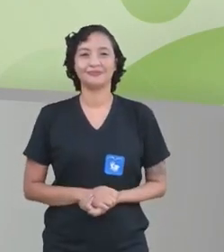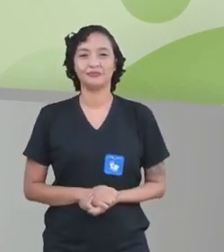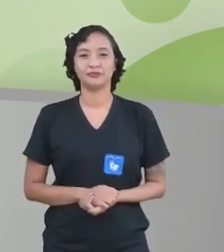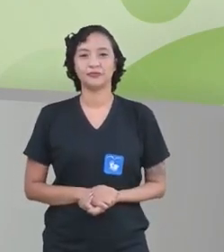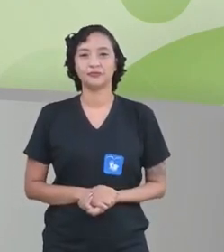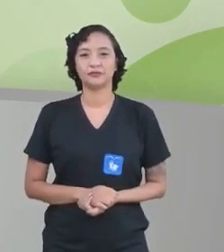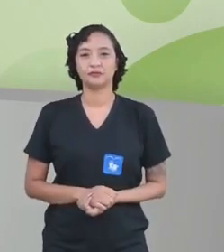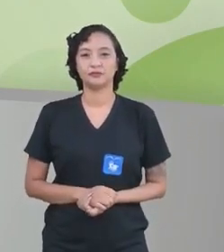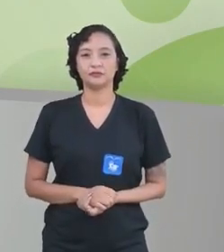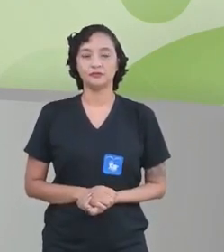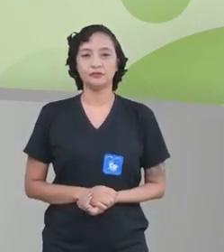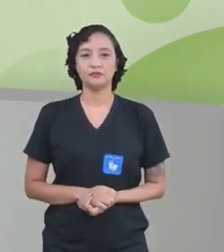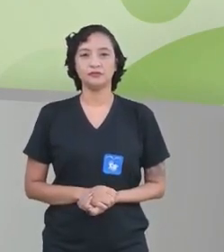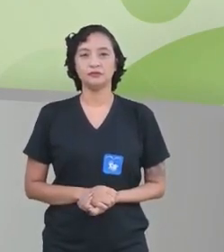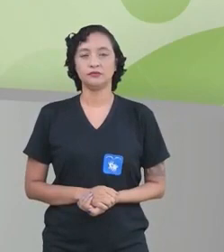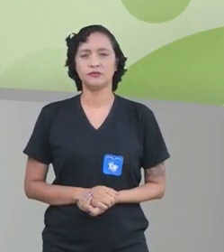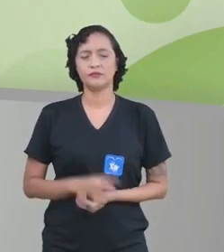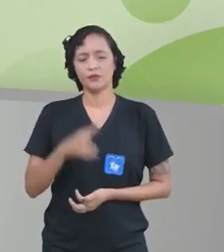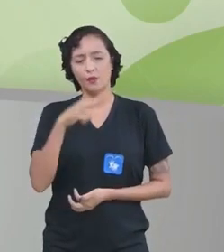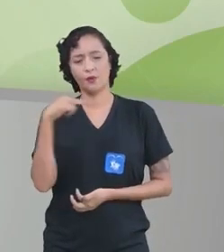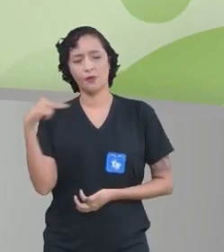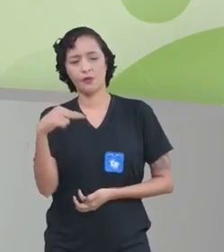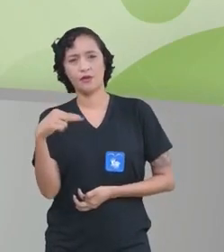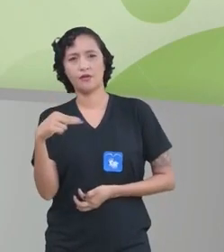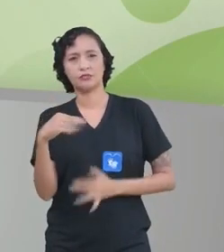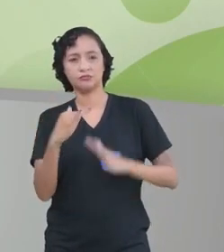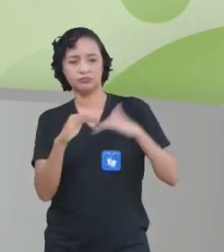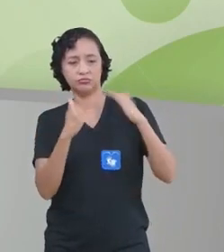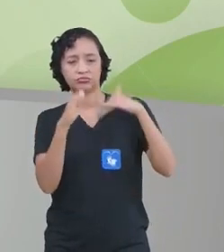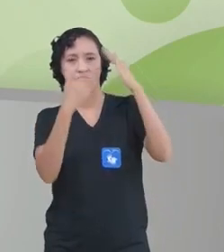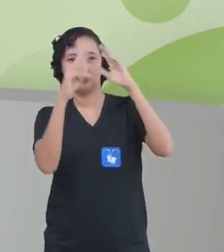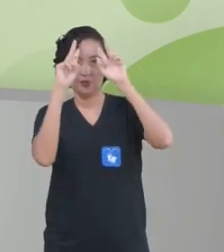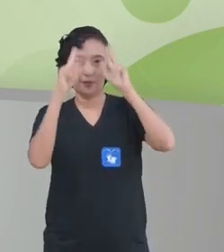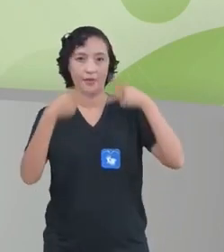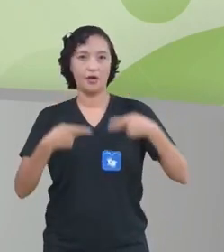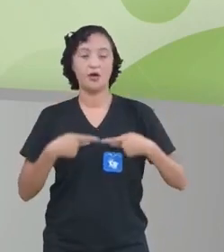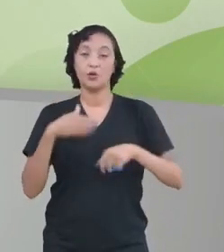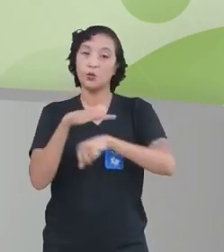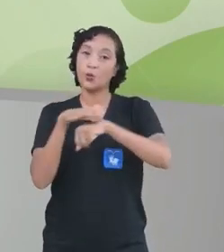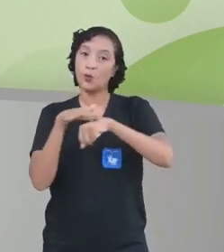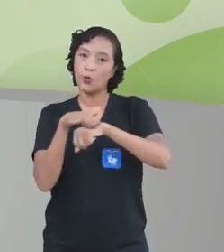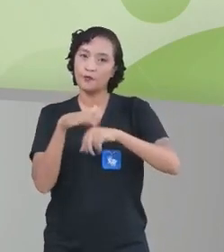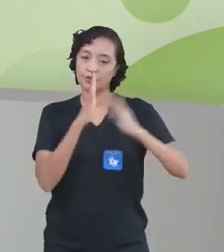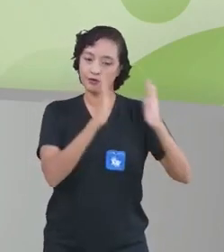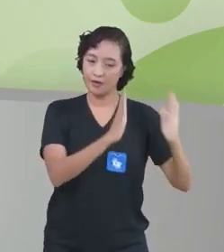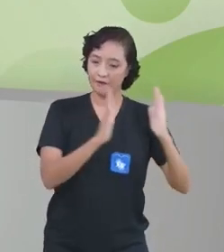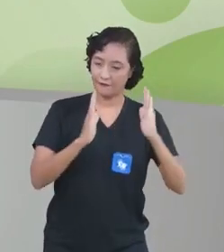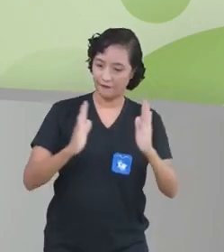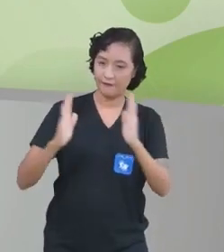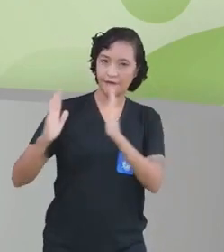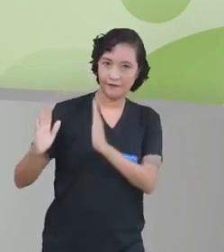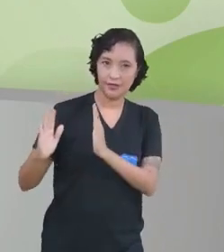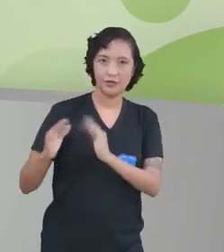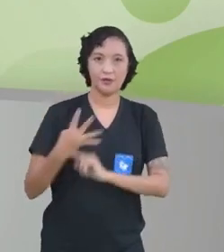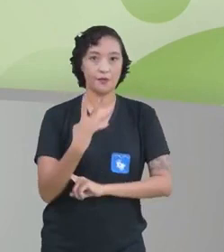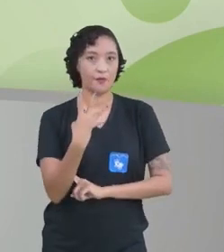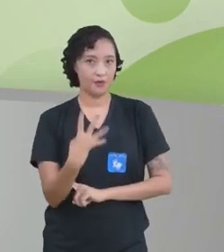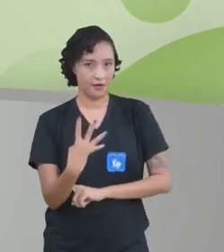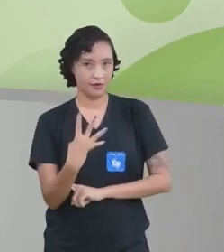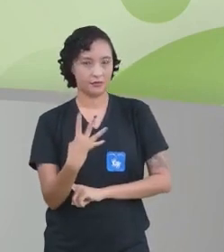Olhando para esse desenvolvimento humano, nós conversamos sobre as fases. Lembra as 4 fases que nós